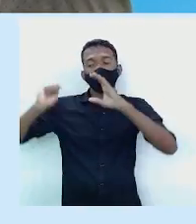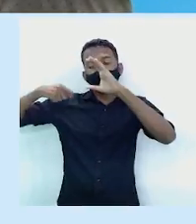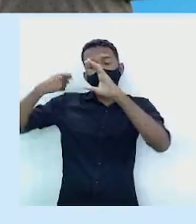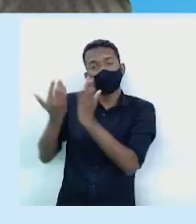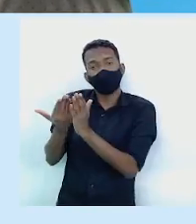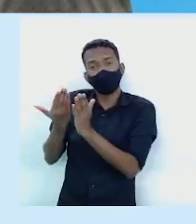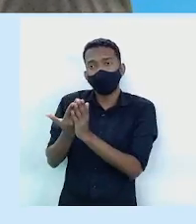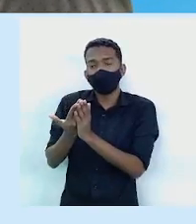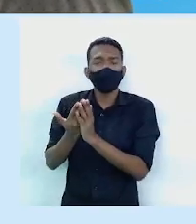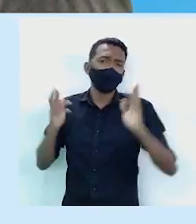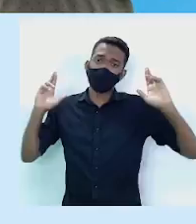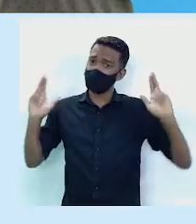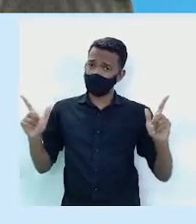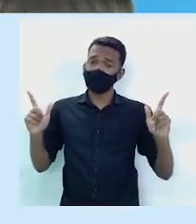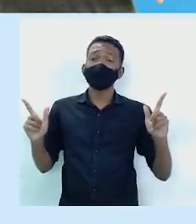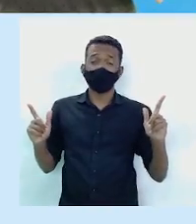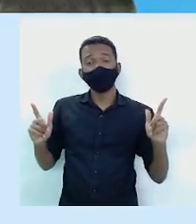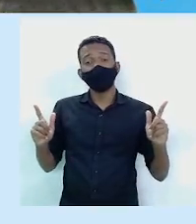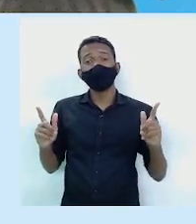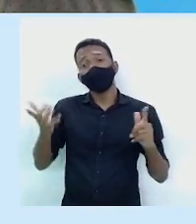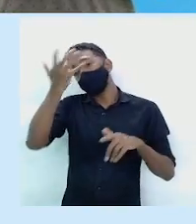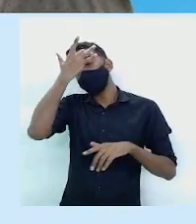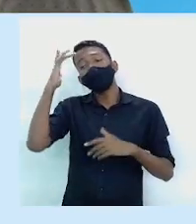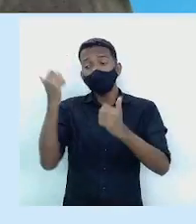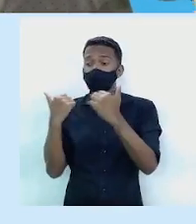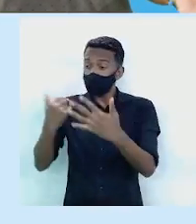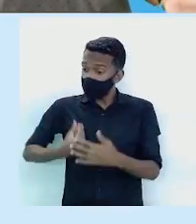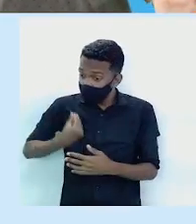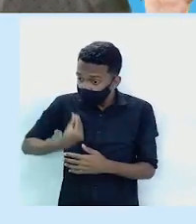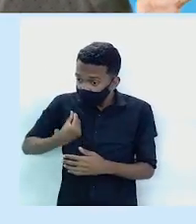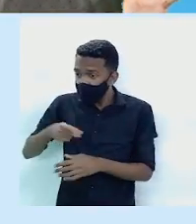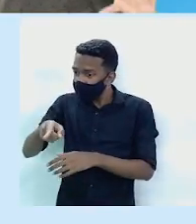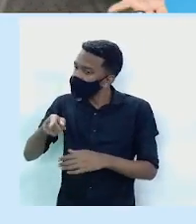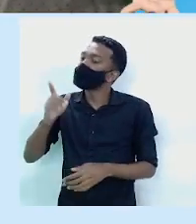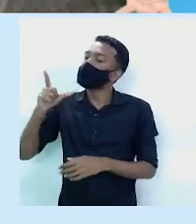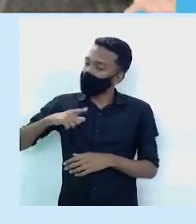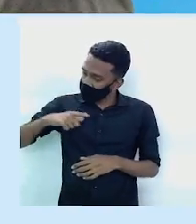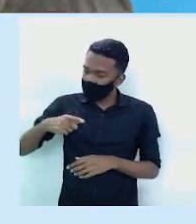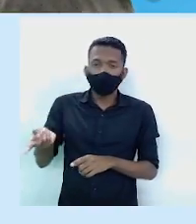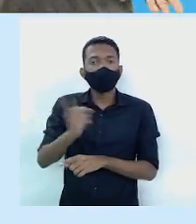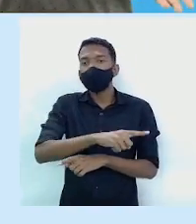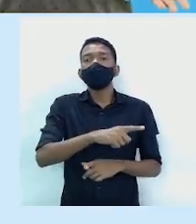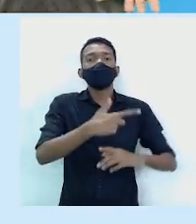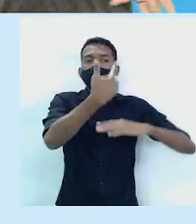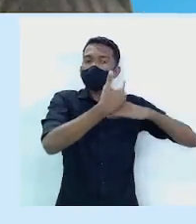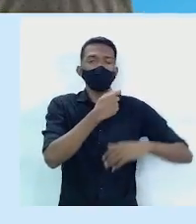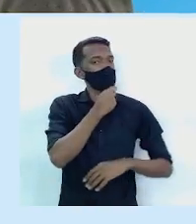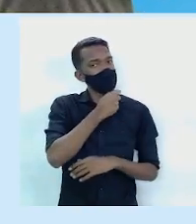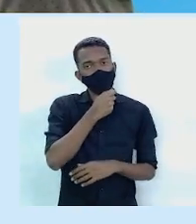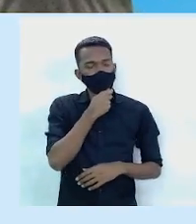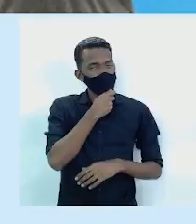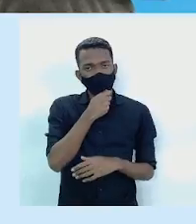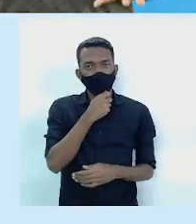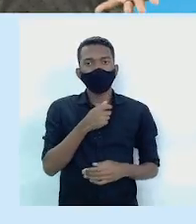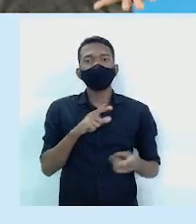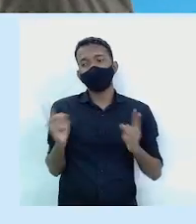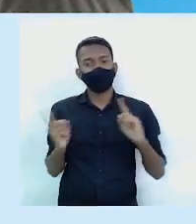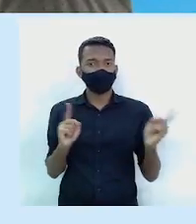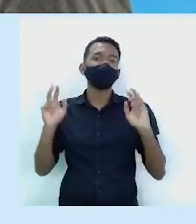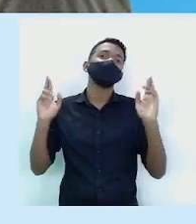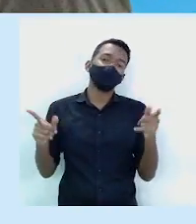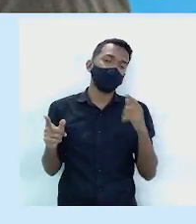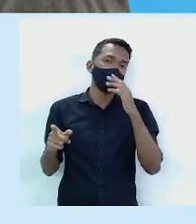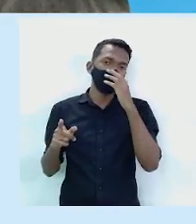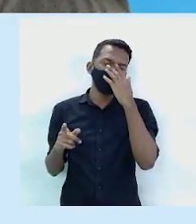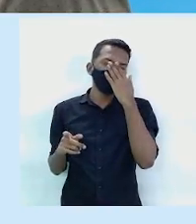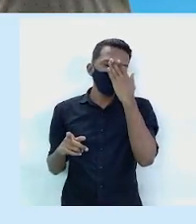que o professor ele está falando para os alunos, mas os alunos não estão presentes no ambiente, não é? Então é diferente.